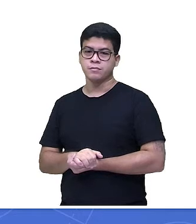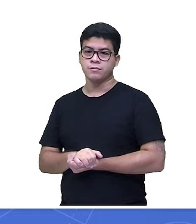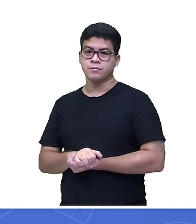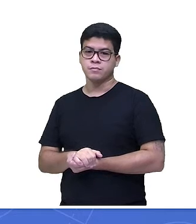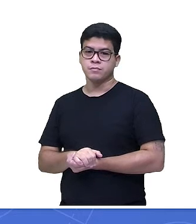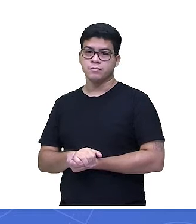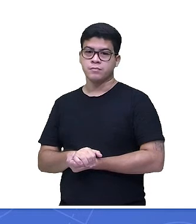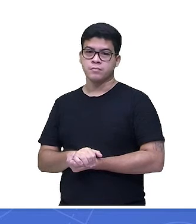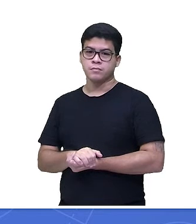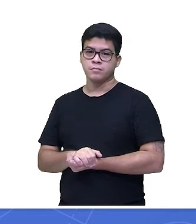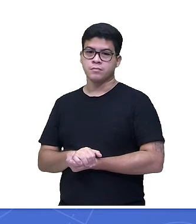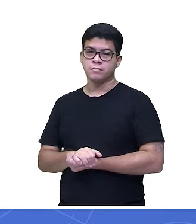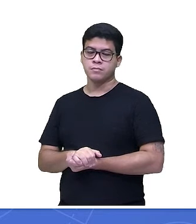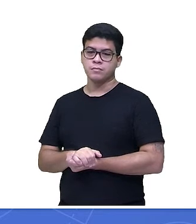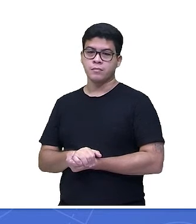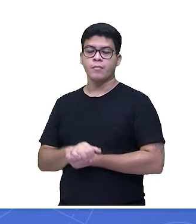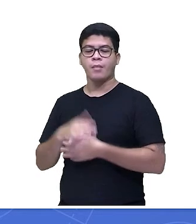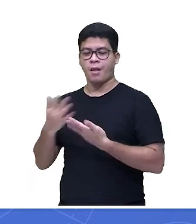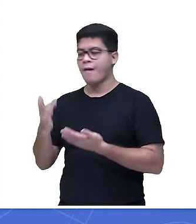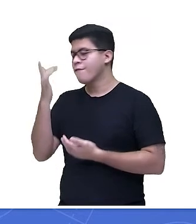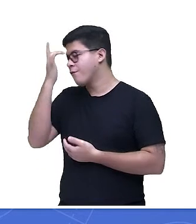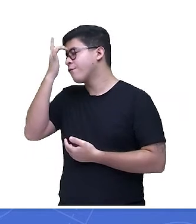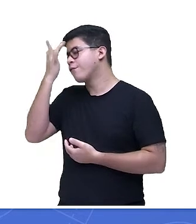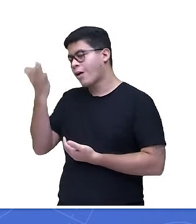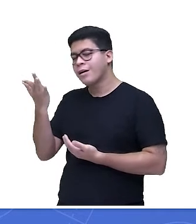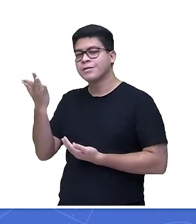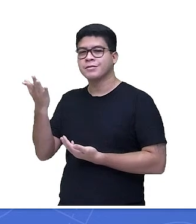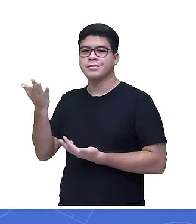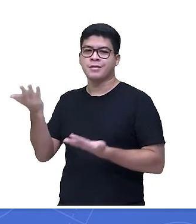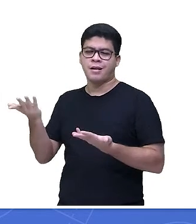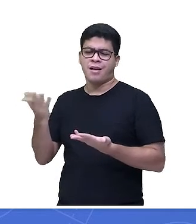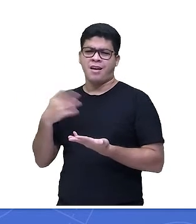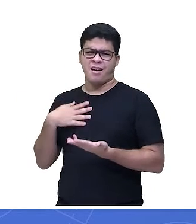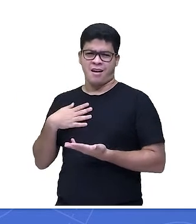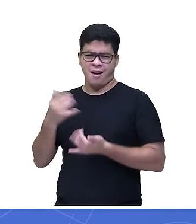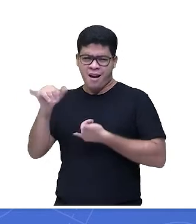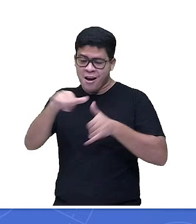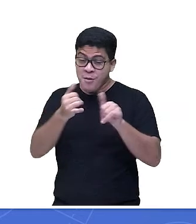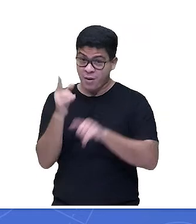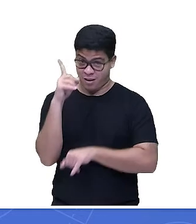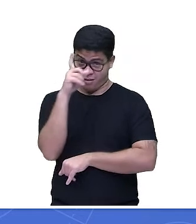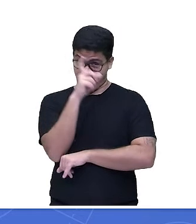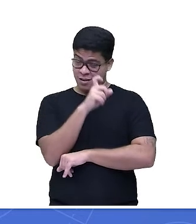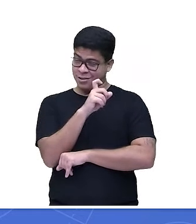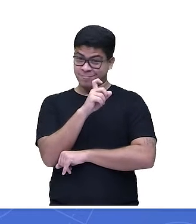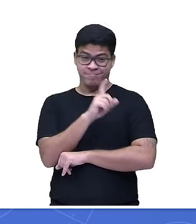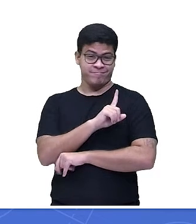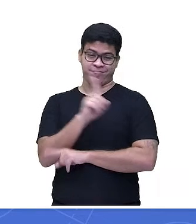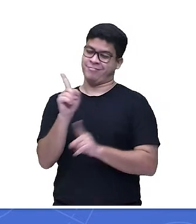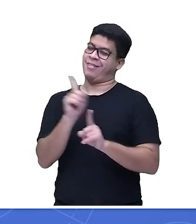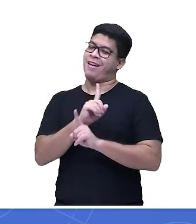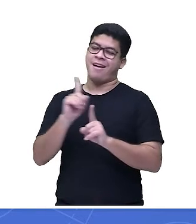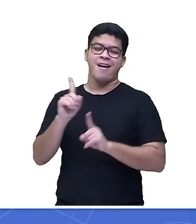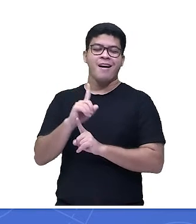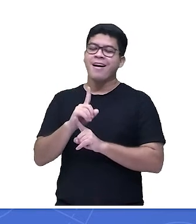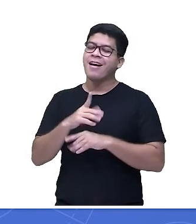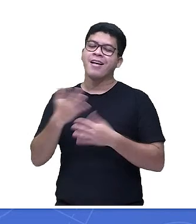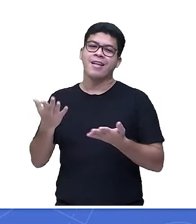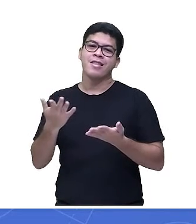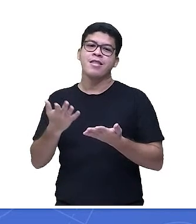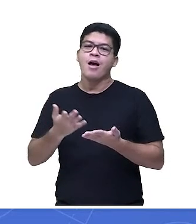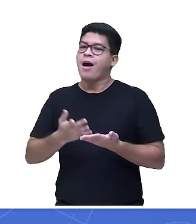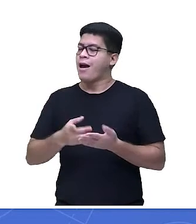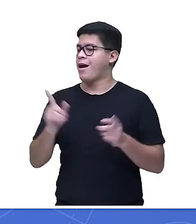Olha que bacana. Fácil demais, né, gente? Quem acha que química é difícil, hoje disse, realmente,